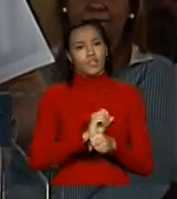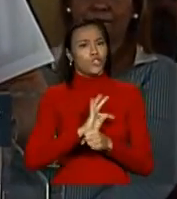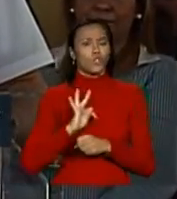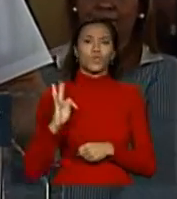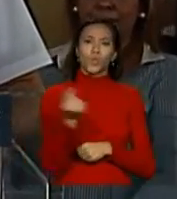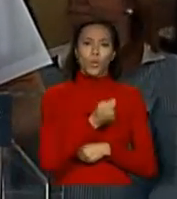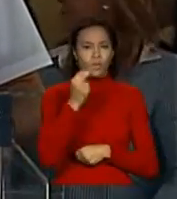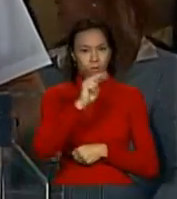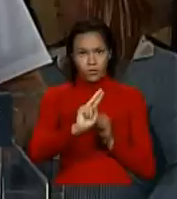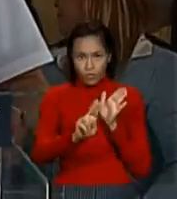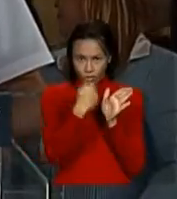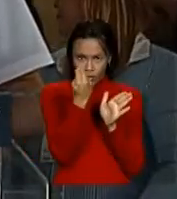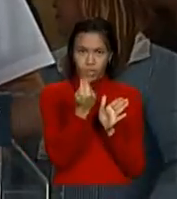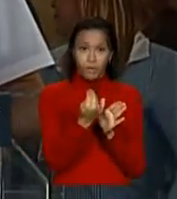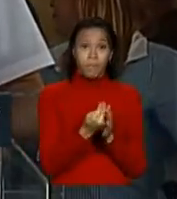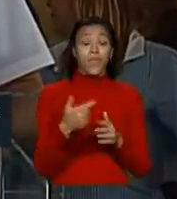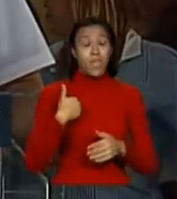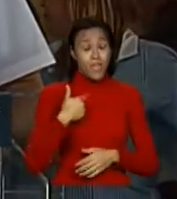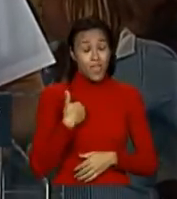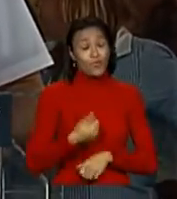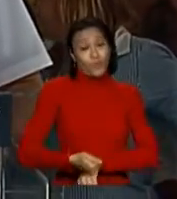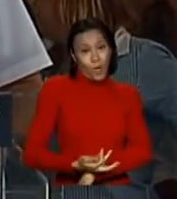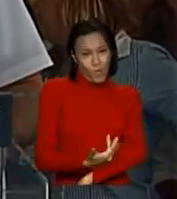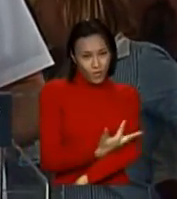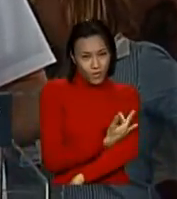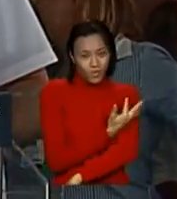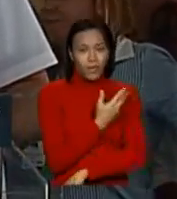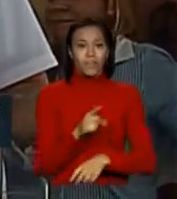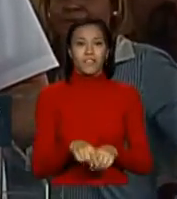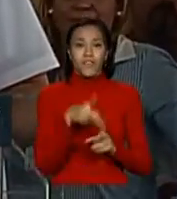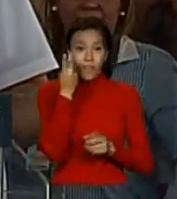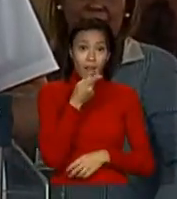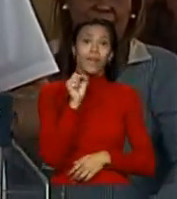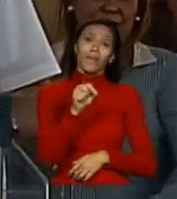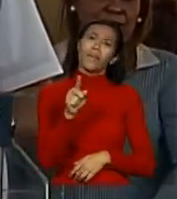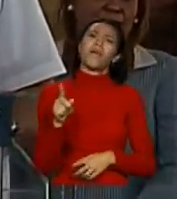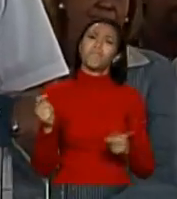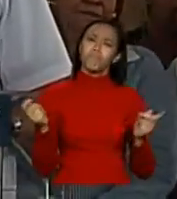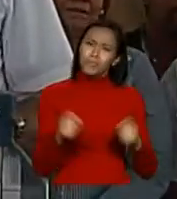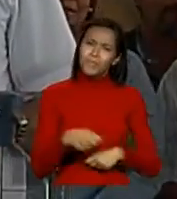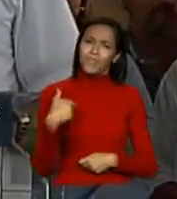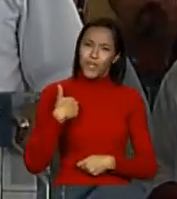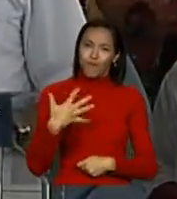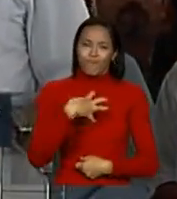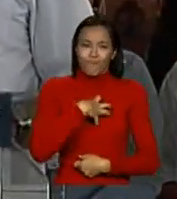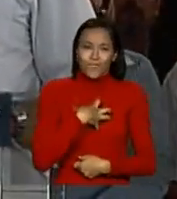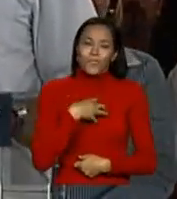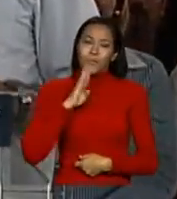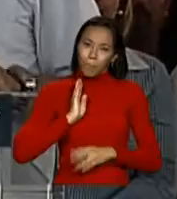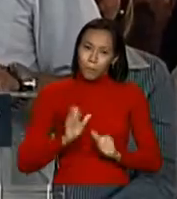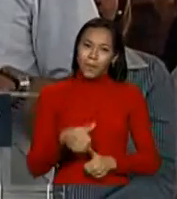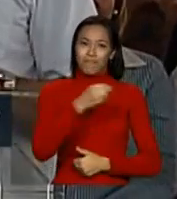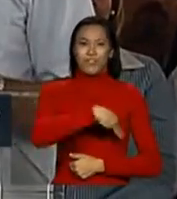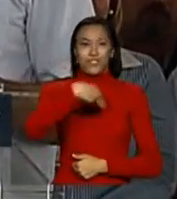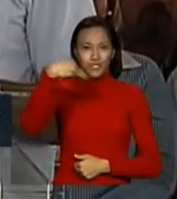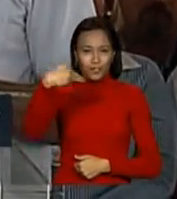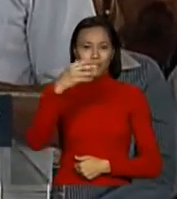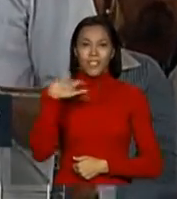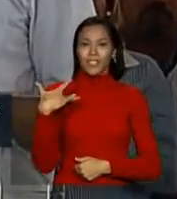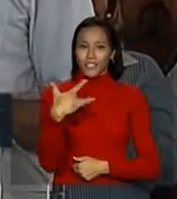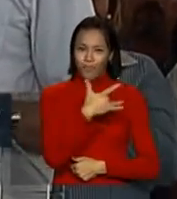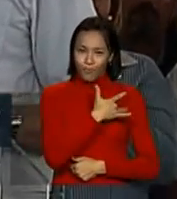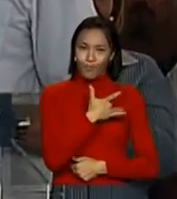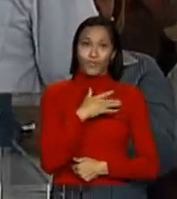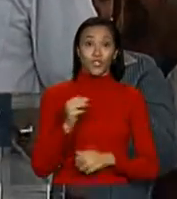geral queria dizer que tô realmente muito emocionado dizer que vale a pena ser ministro da saúde da presidenta Dilma